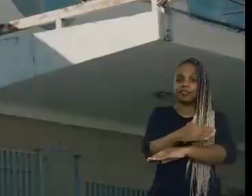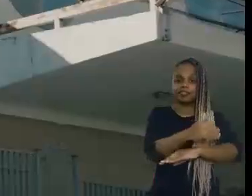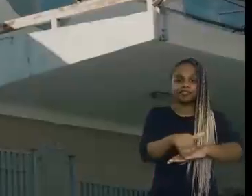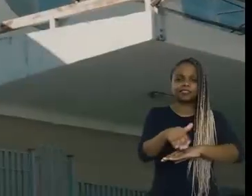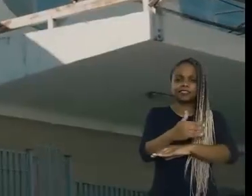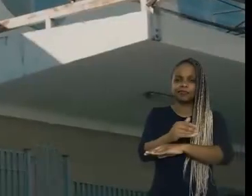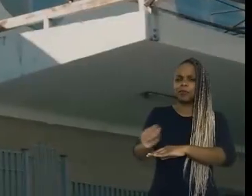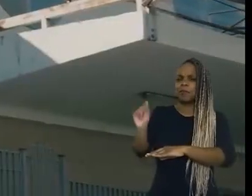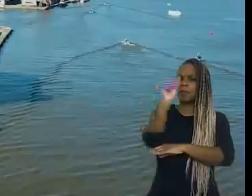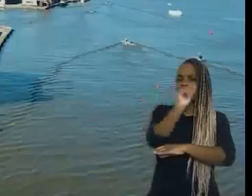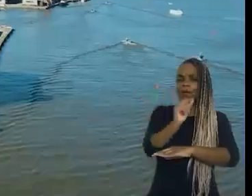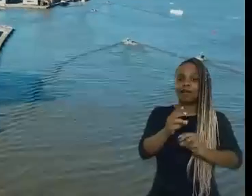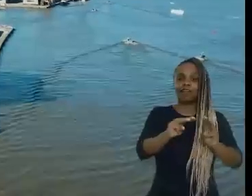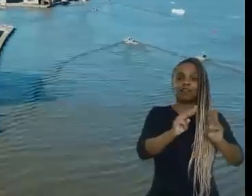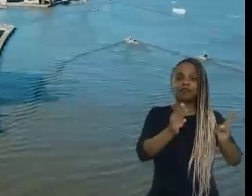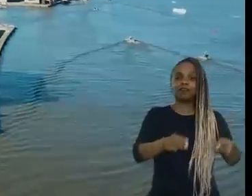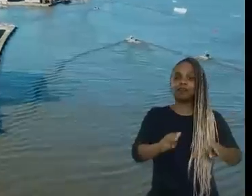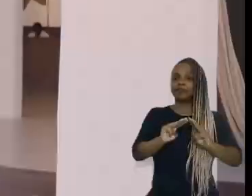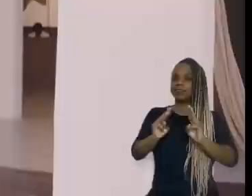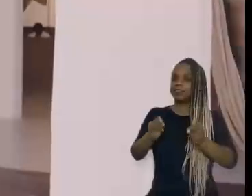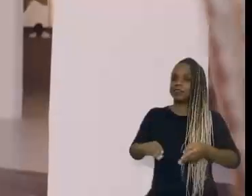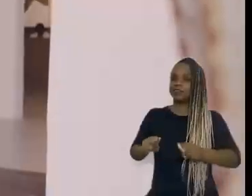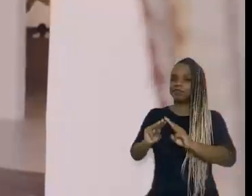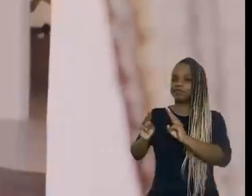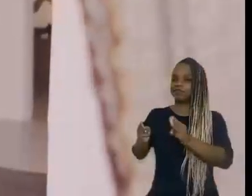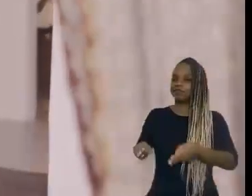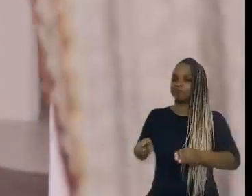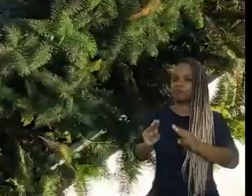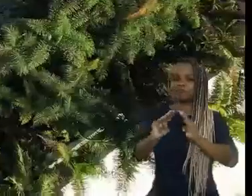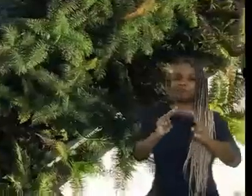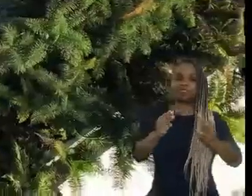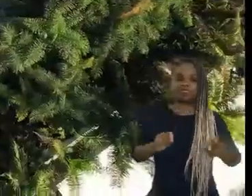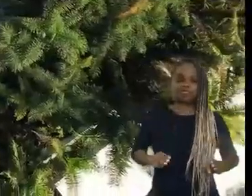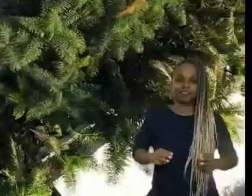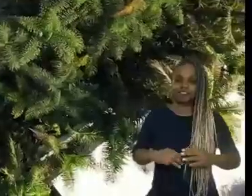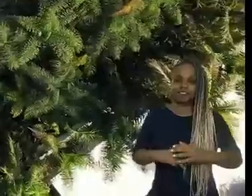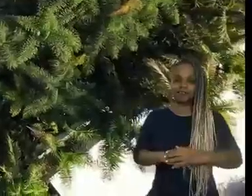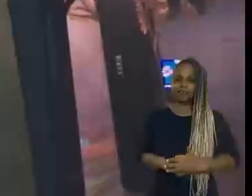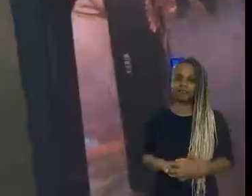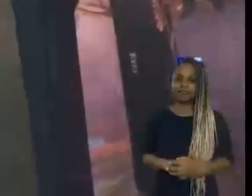das ruas e dos museus.